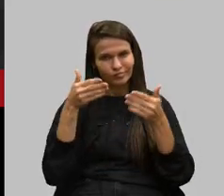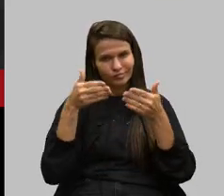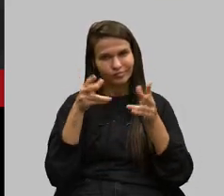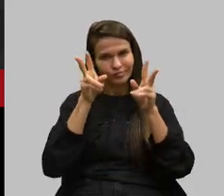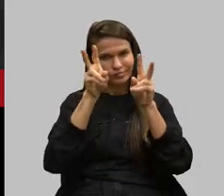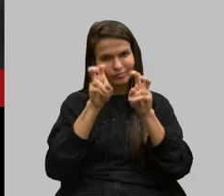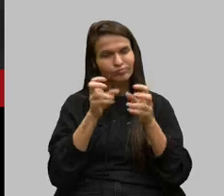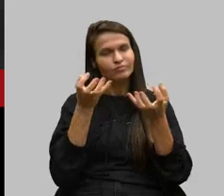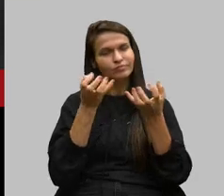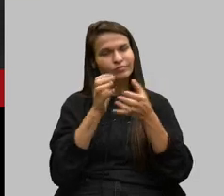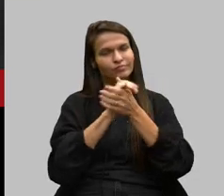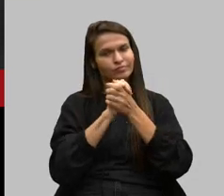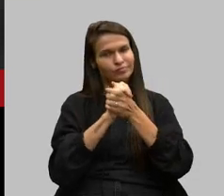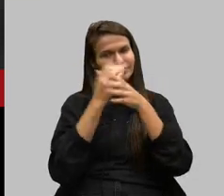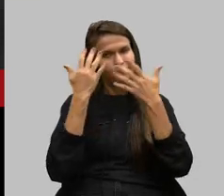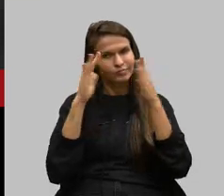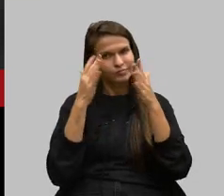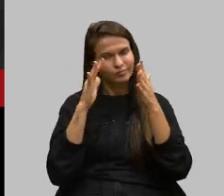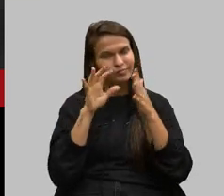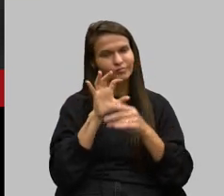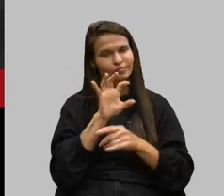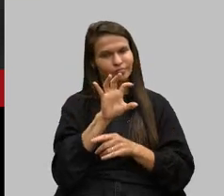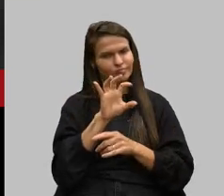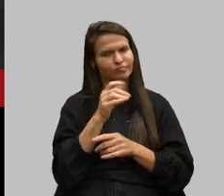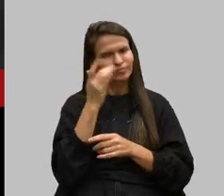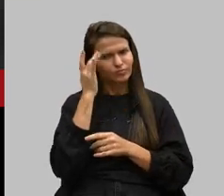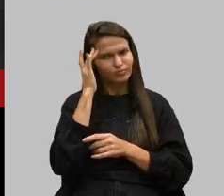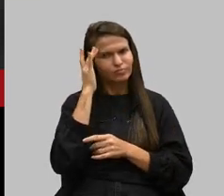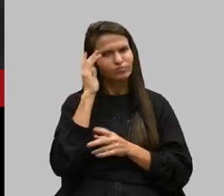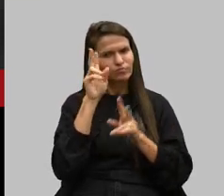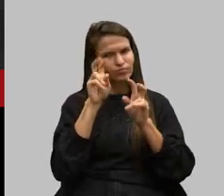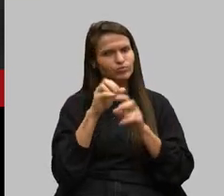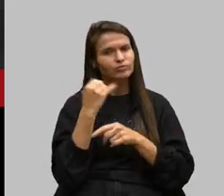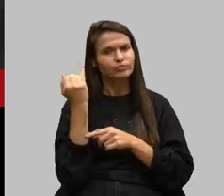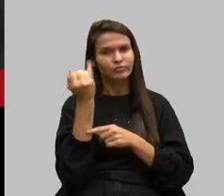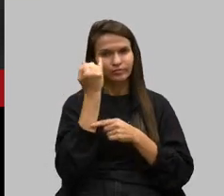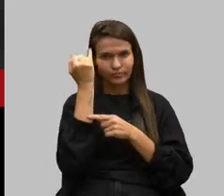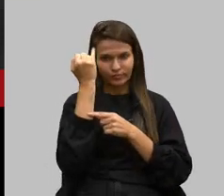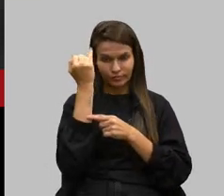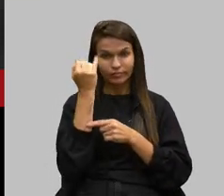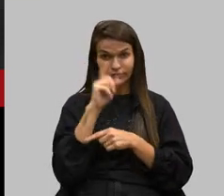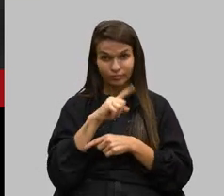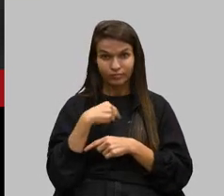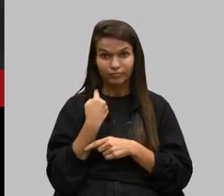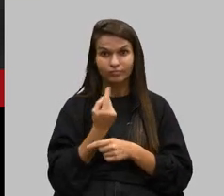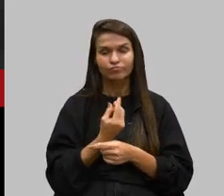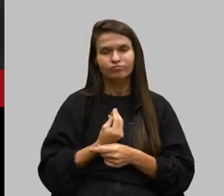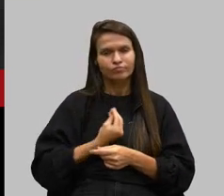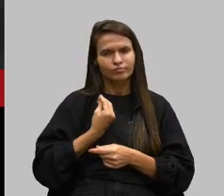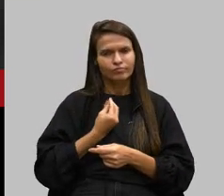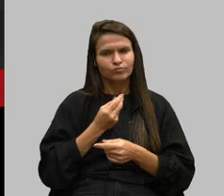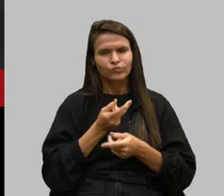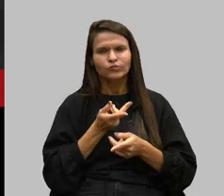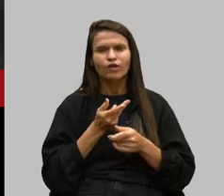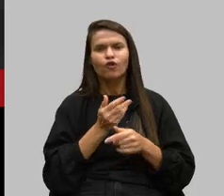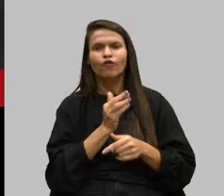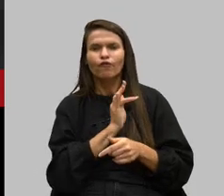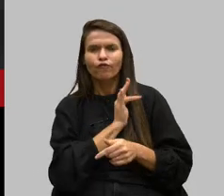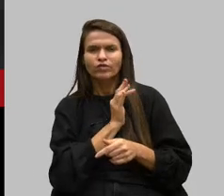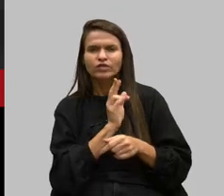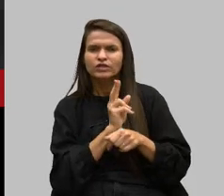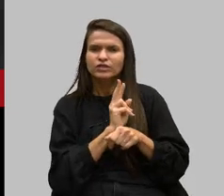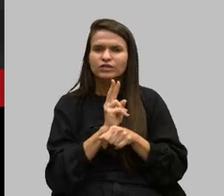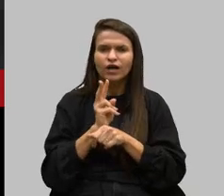quero parabenizá-lo nesse sentido achei que era um assunto importante nós estamos aqui fiscalizando sim